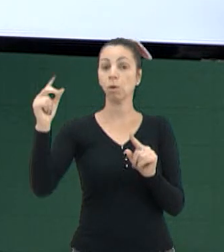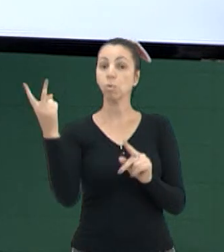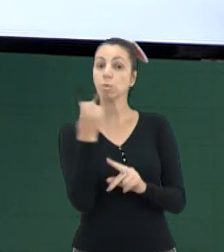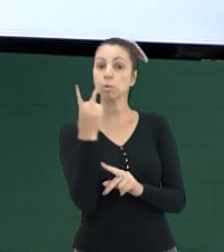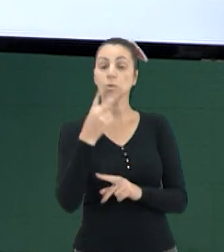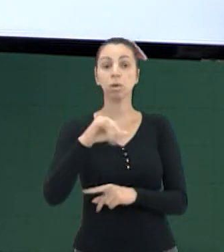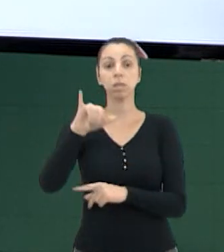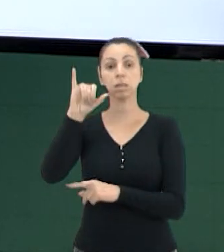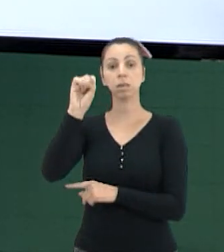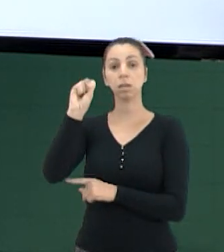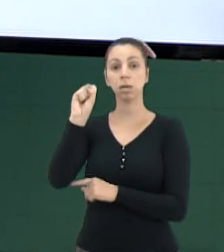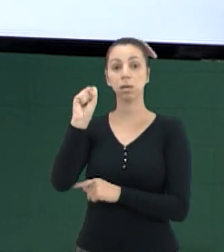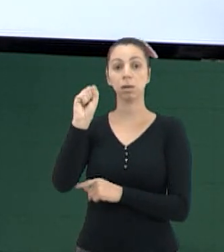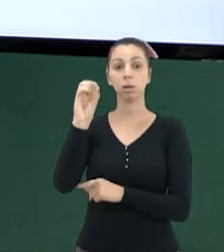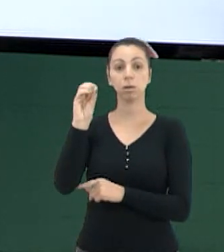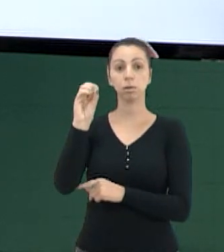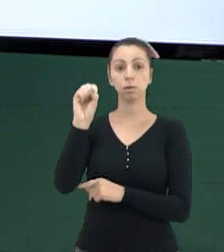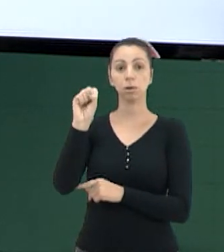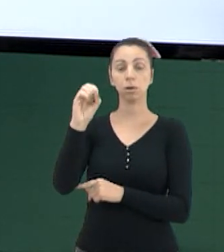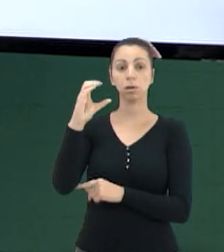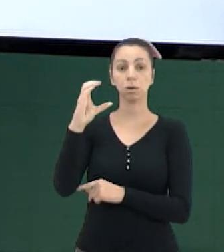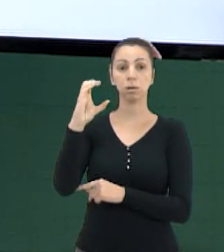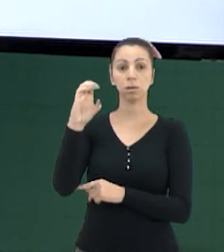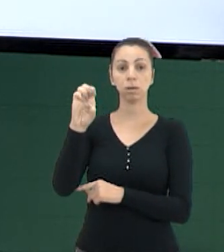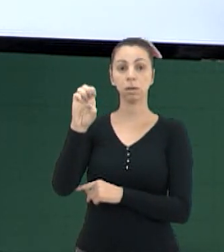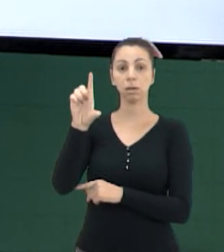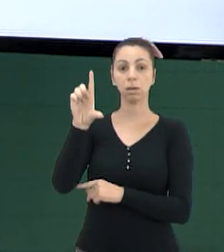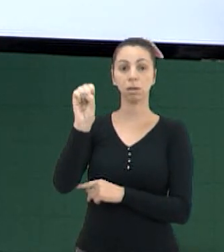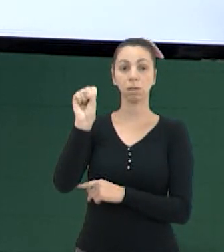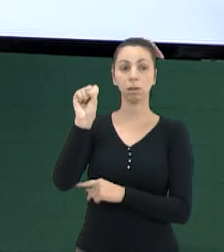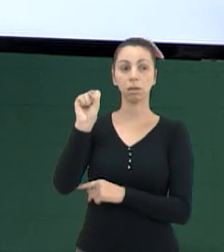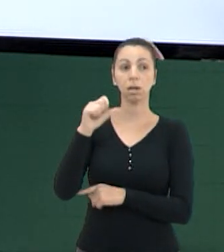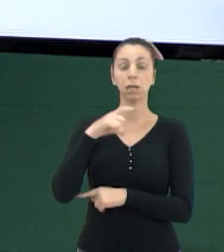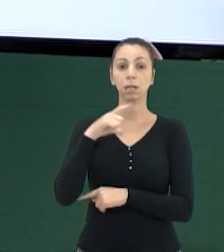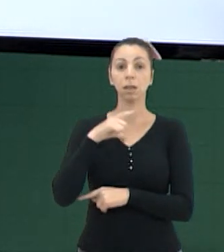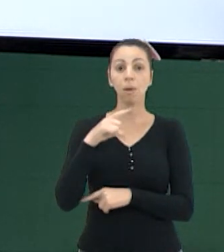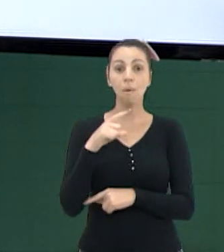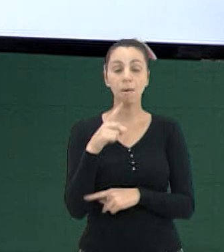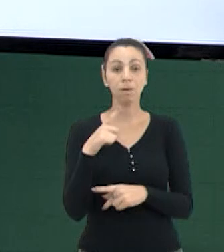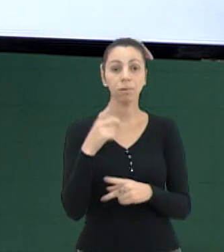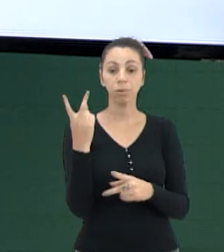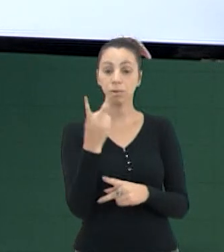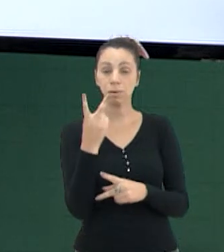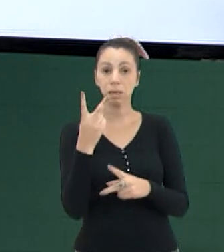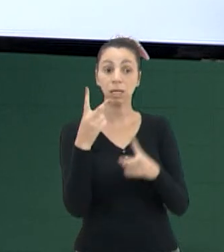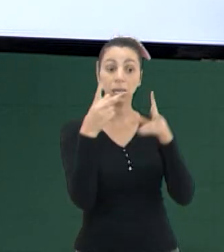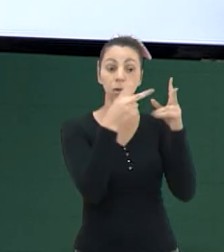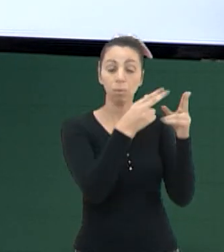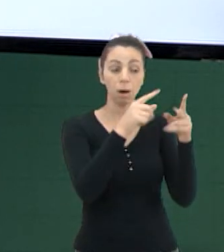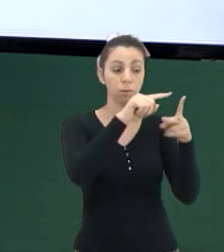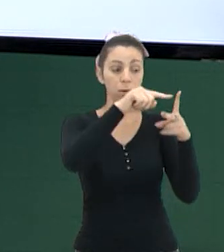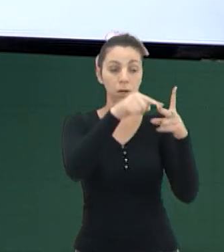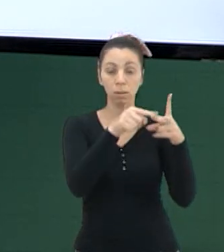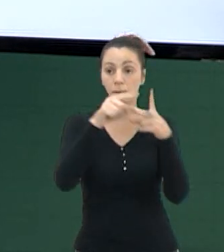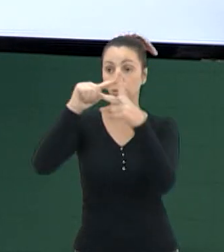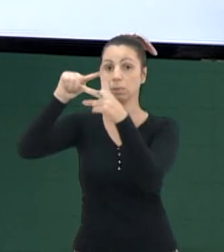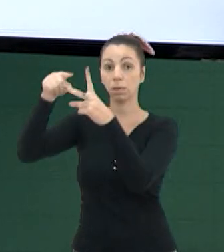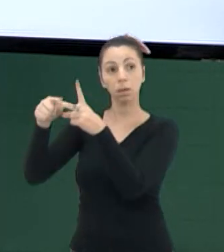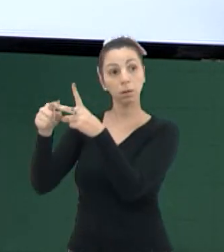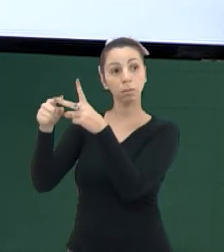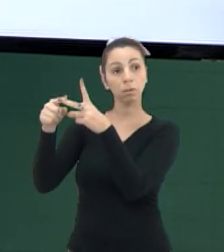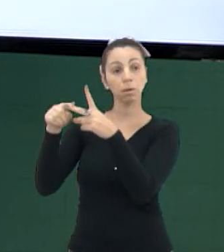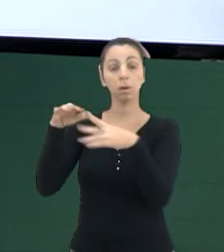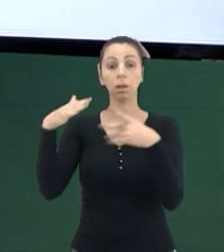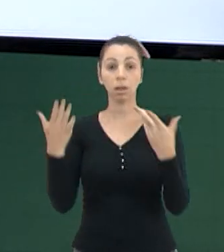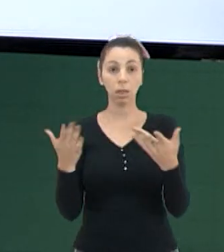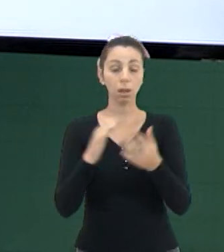isósceles, o ângulo A vai ser o quê? Igual ao ângulo de cima, que vai ser de 20 graus. Então, o ângulo A